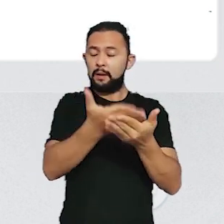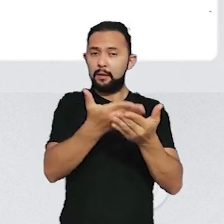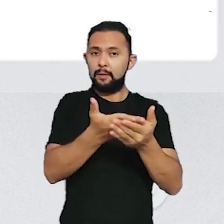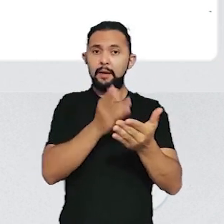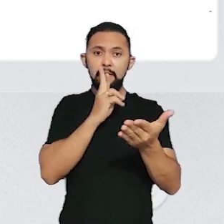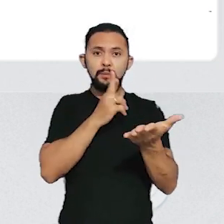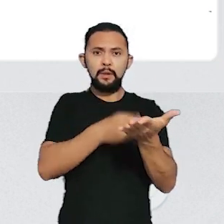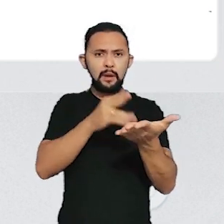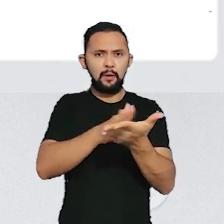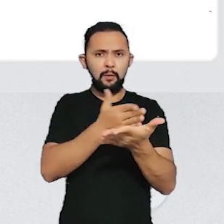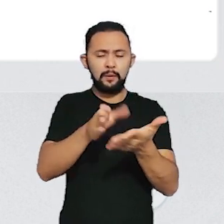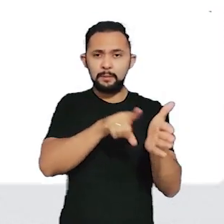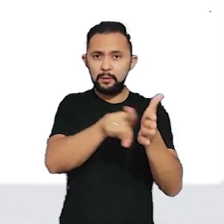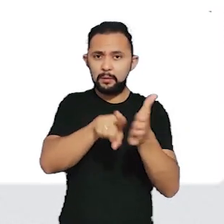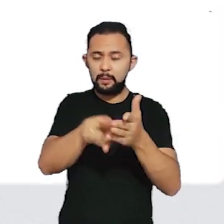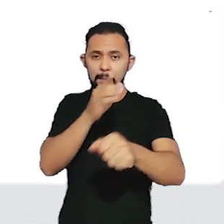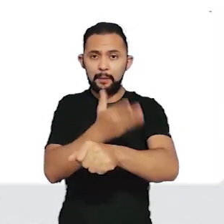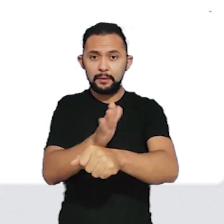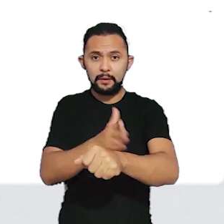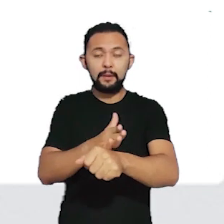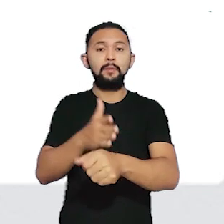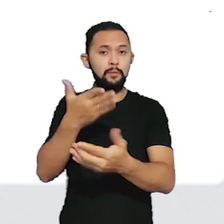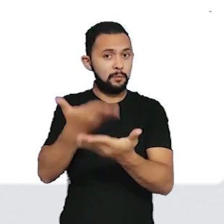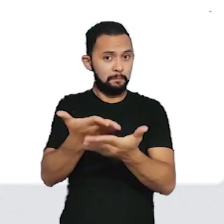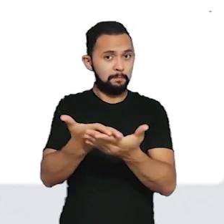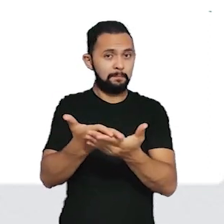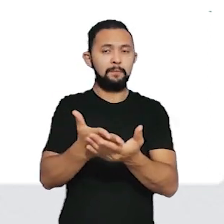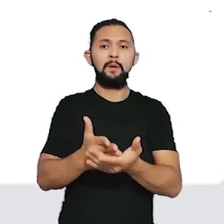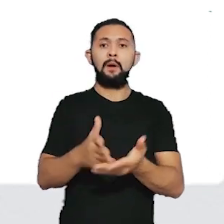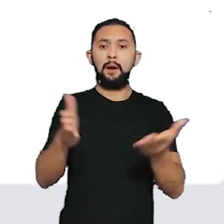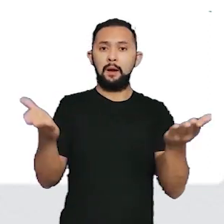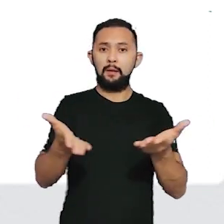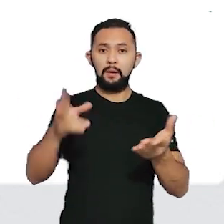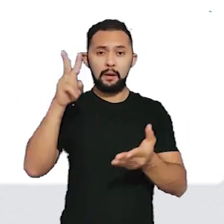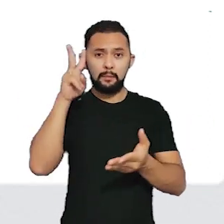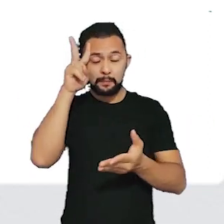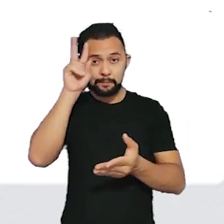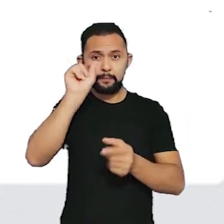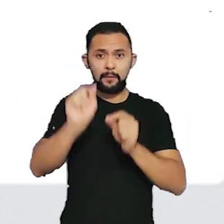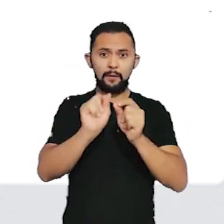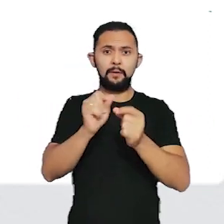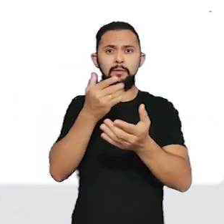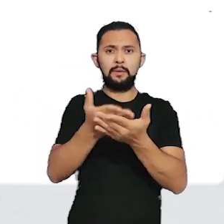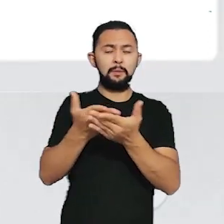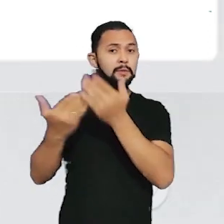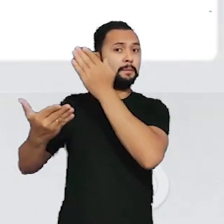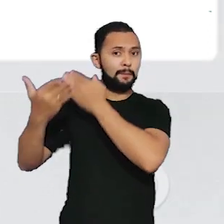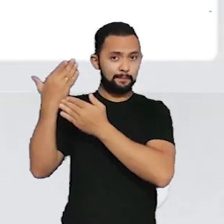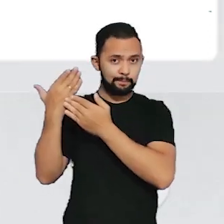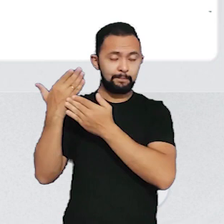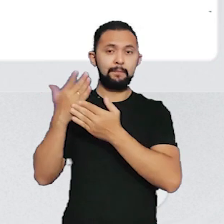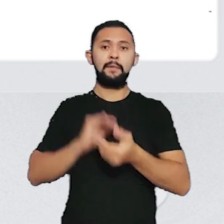praticar aí o que nós aprendemos durante a aula. Relembrando aí que nós estudamos na aula anterior. Então, na aula passada, nas 2 últimas